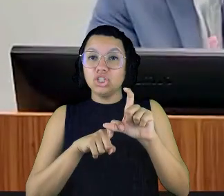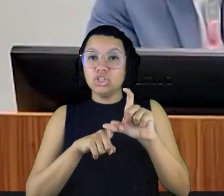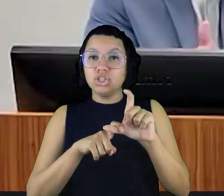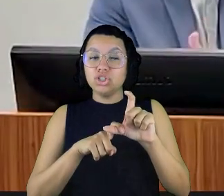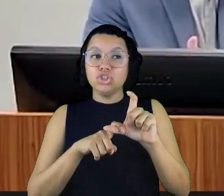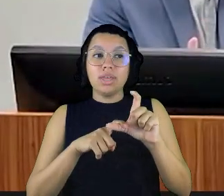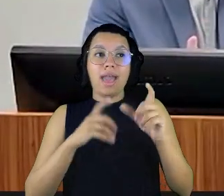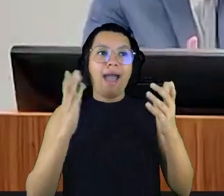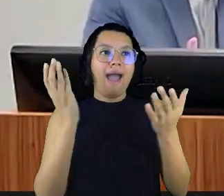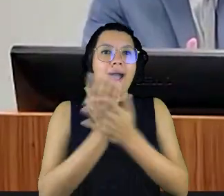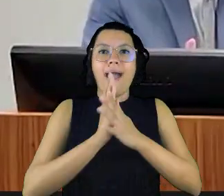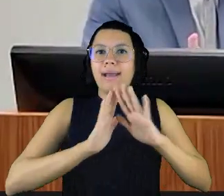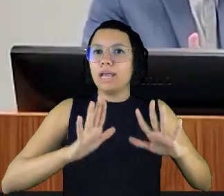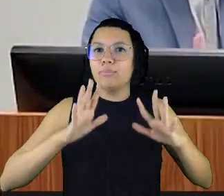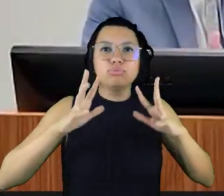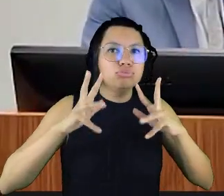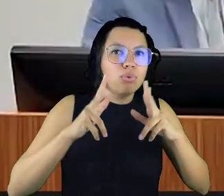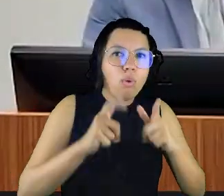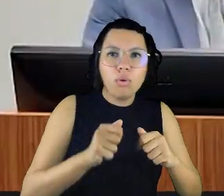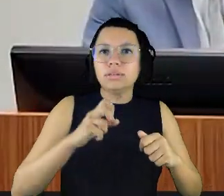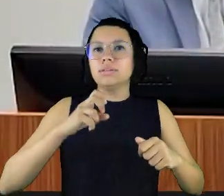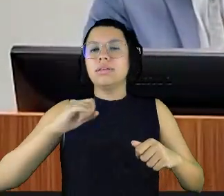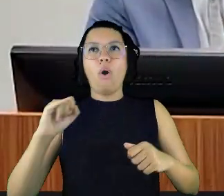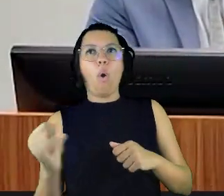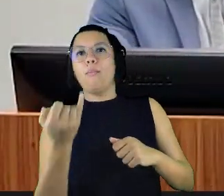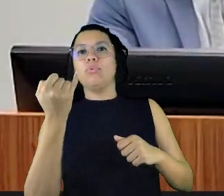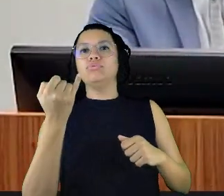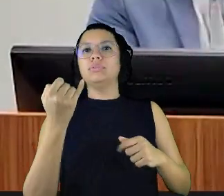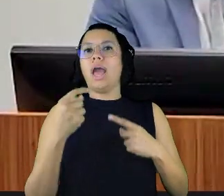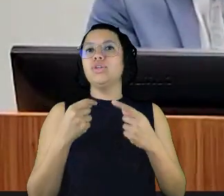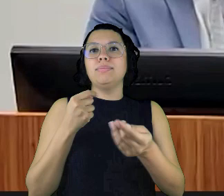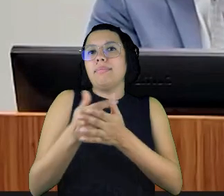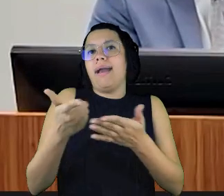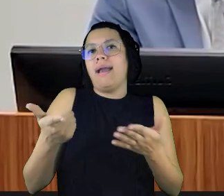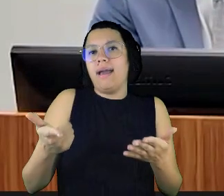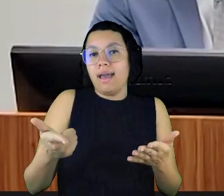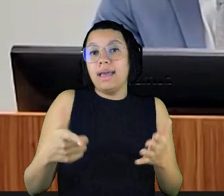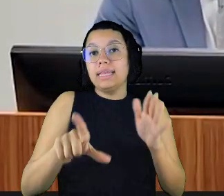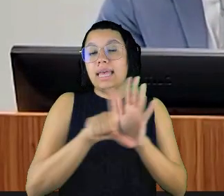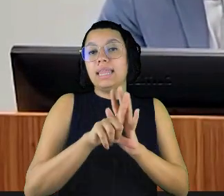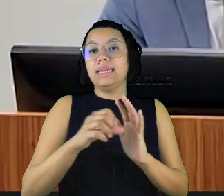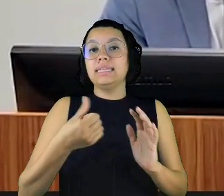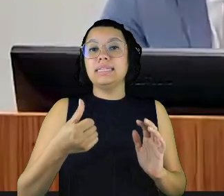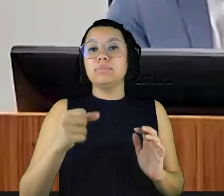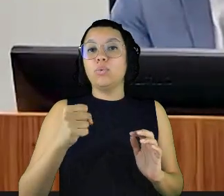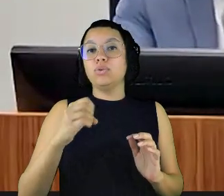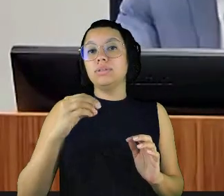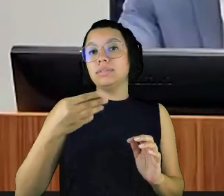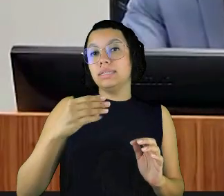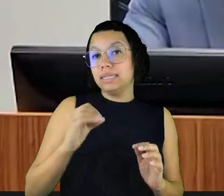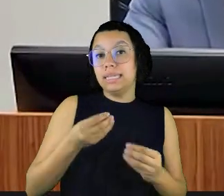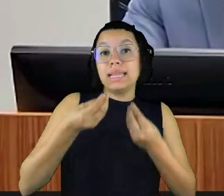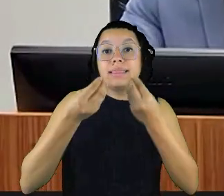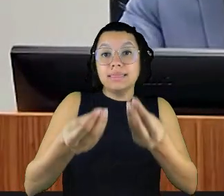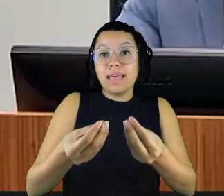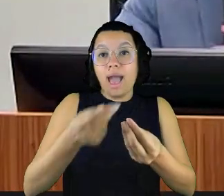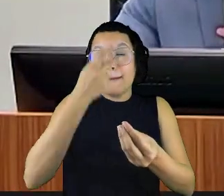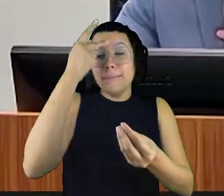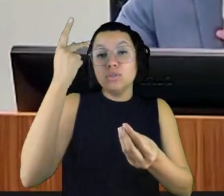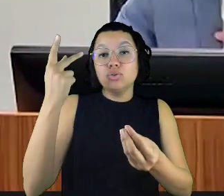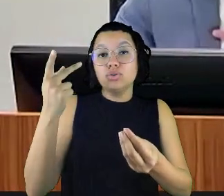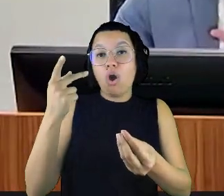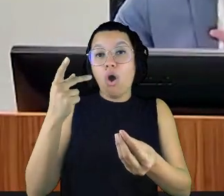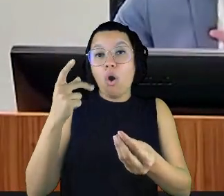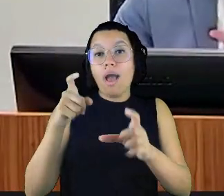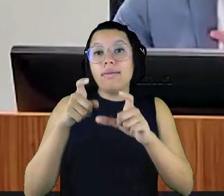da oportunidade que a Lei 6.830 dá ao contribuinte de fazer ofertar a garantia